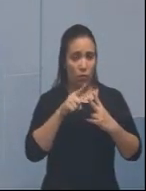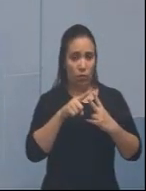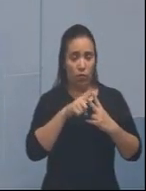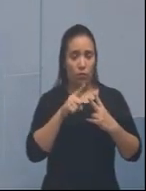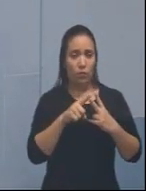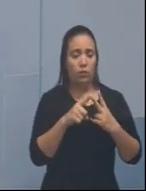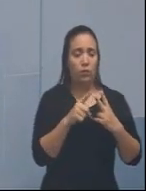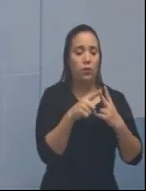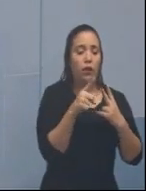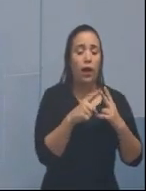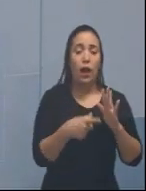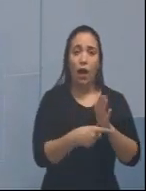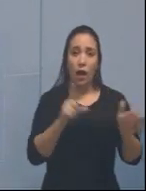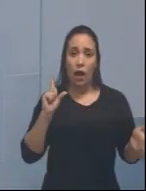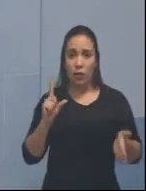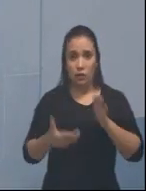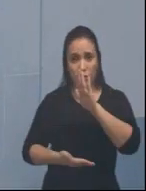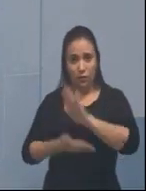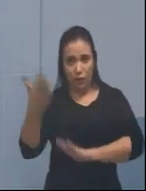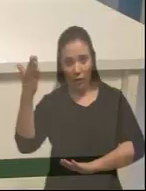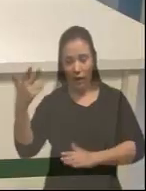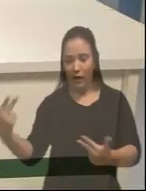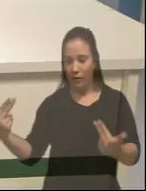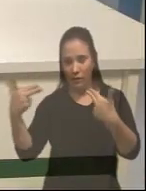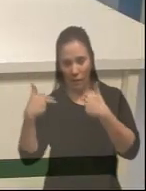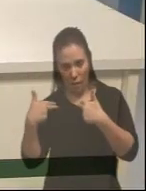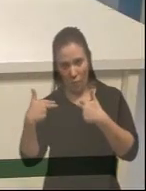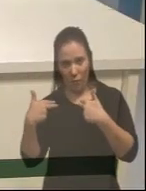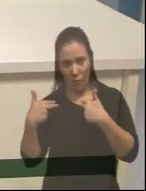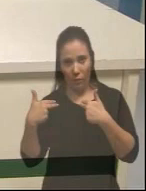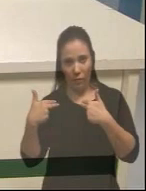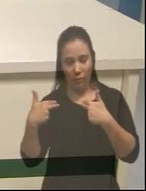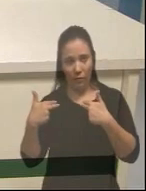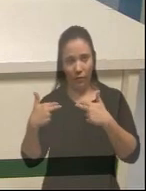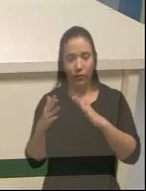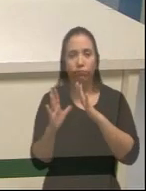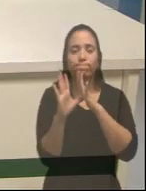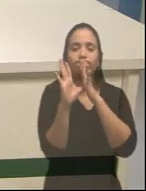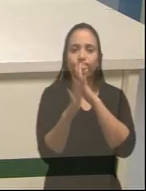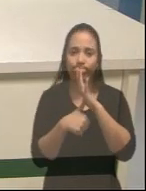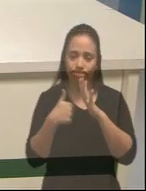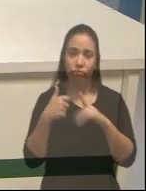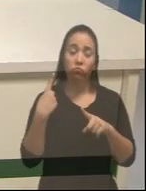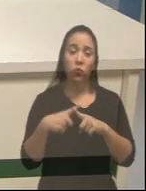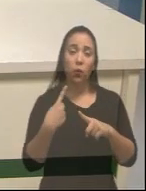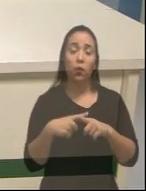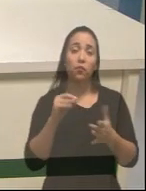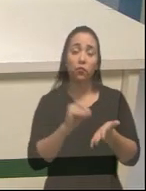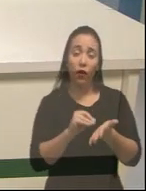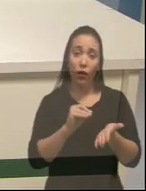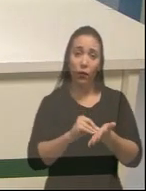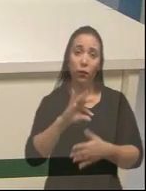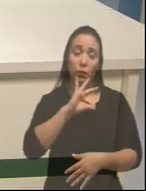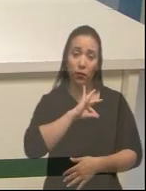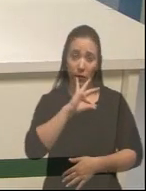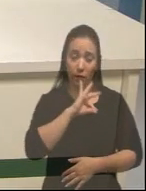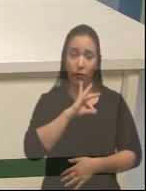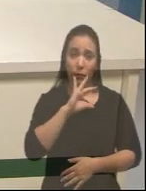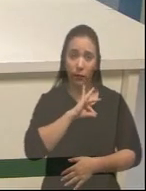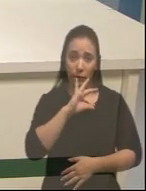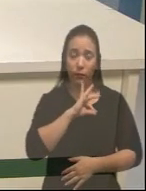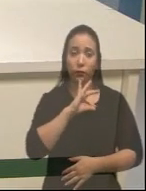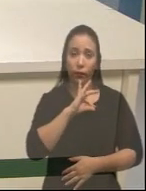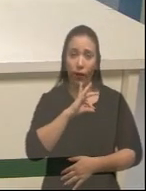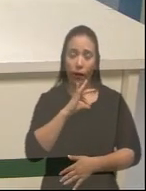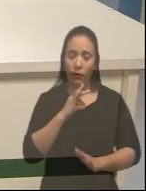agressão antes de viajar. E sofreu outra... De ir e vir. Talvez por falta da polícia, né? Não, ele sofreu uma agressão de ir